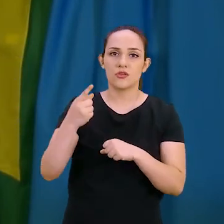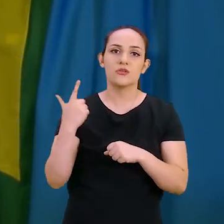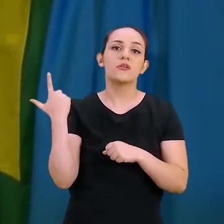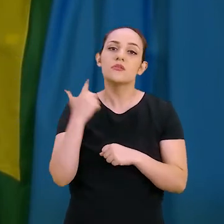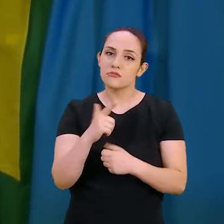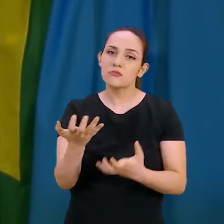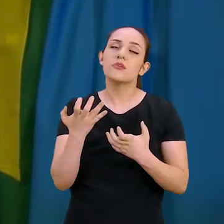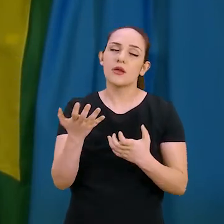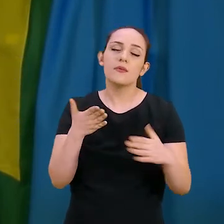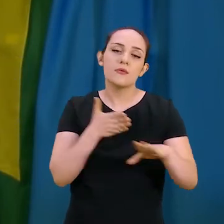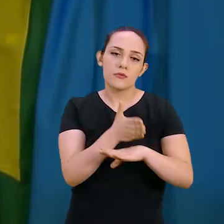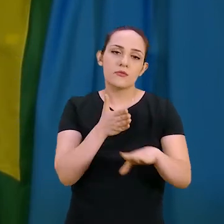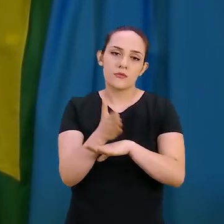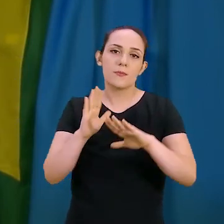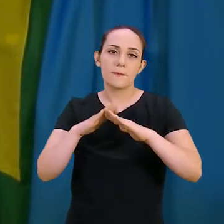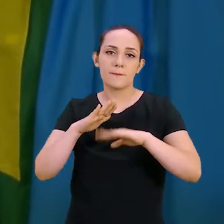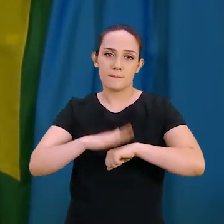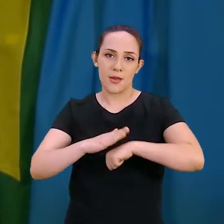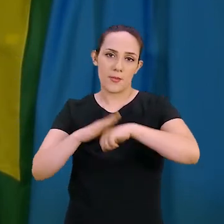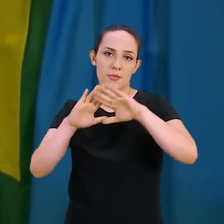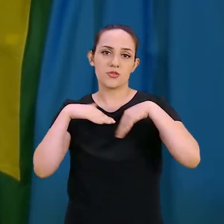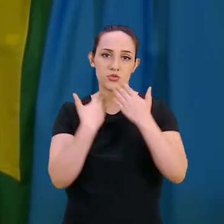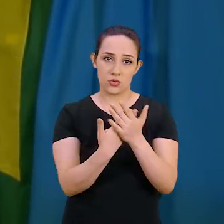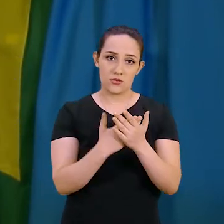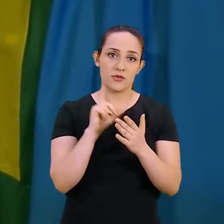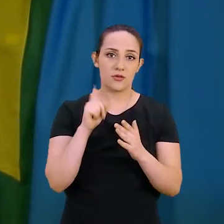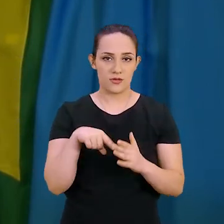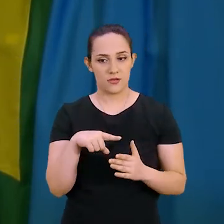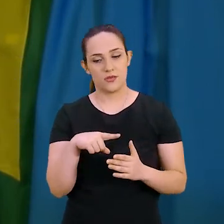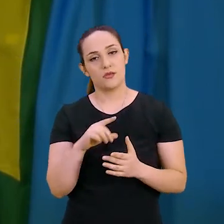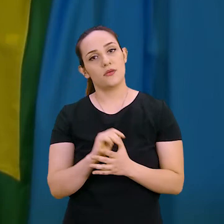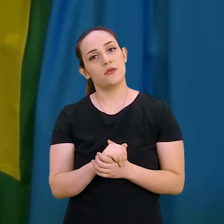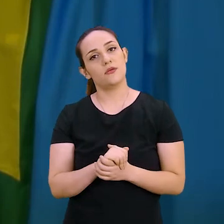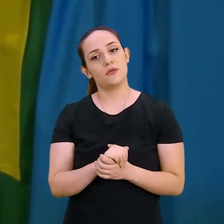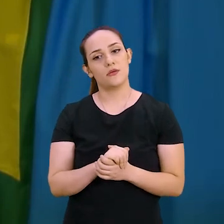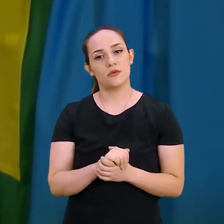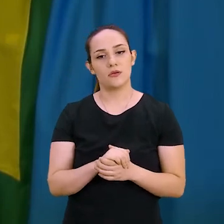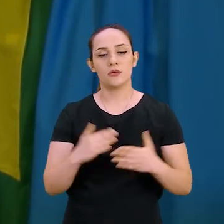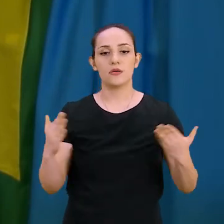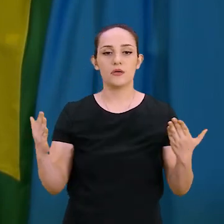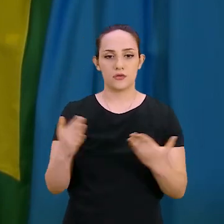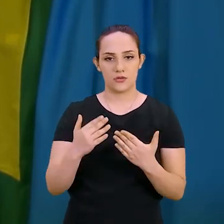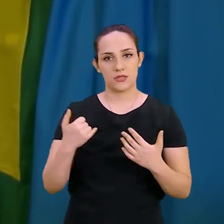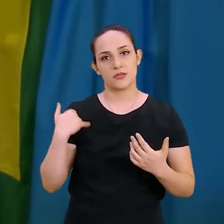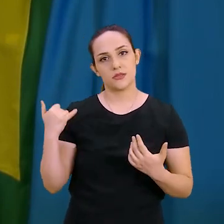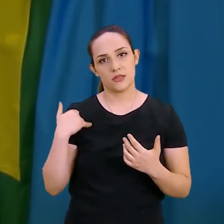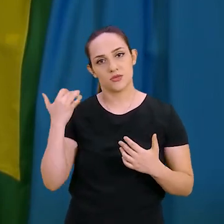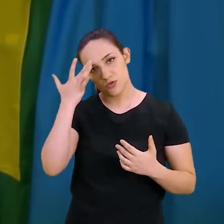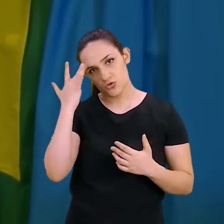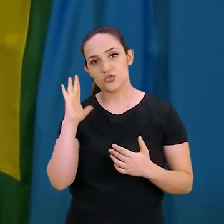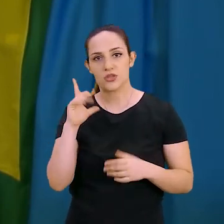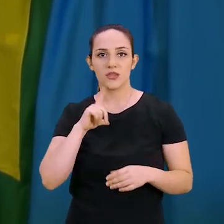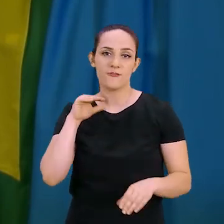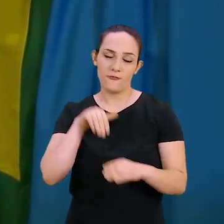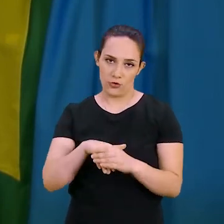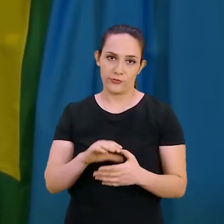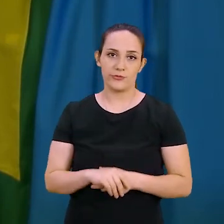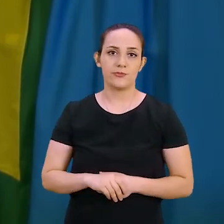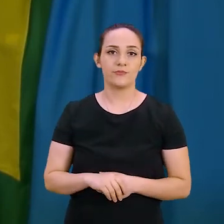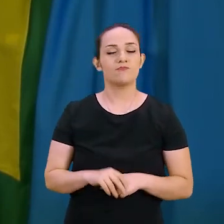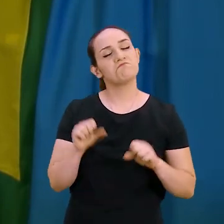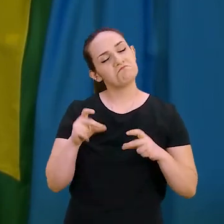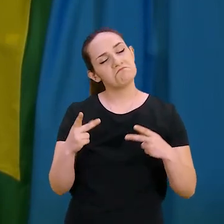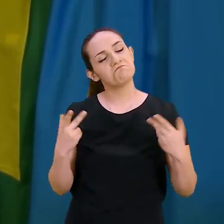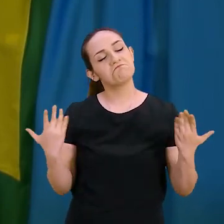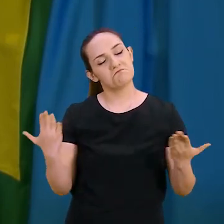vem, expandir para muitas outras escolas, focando em sede de ano eleitoral para aqueles que